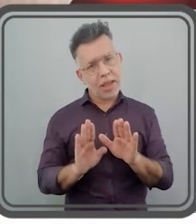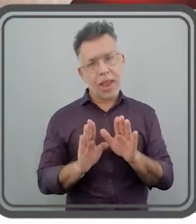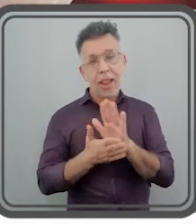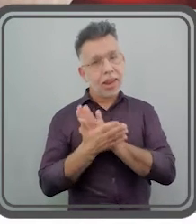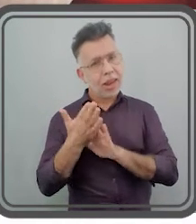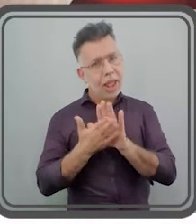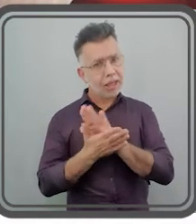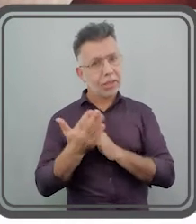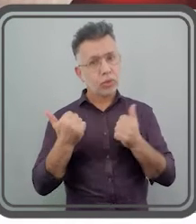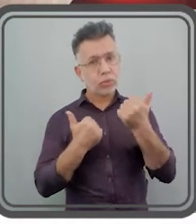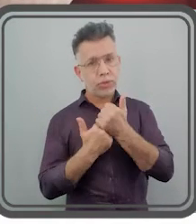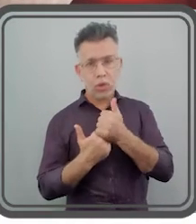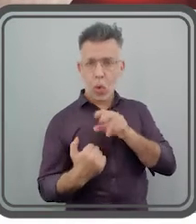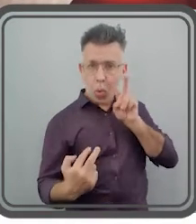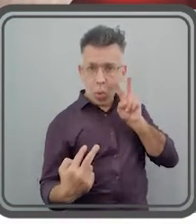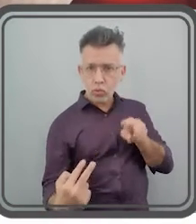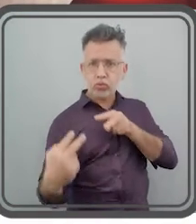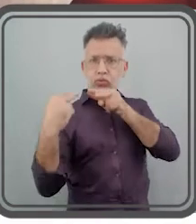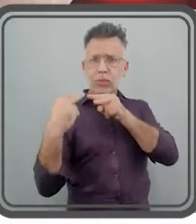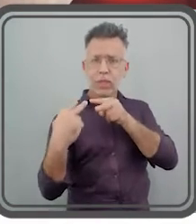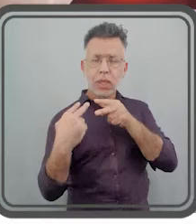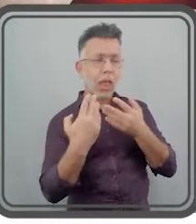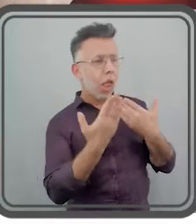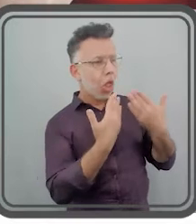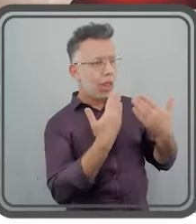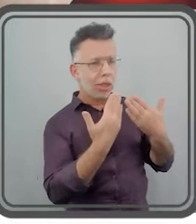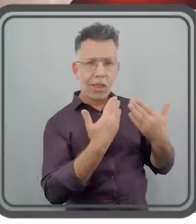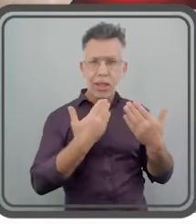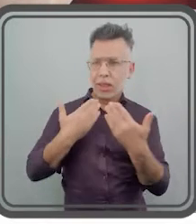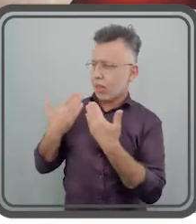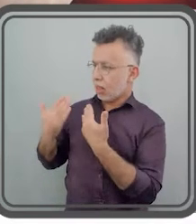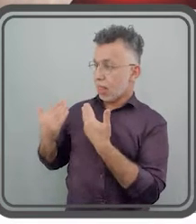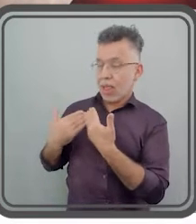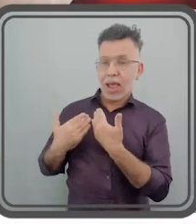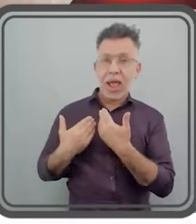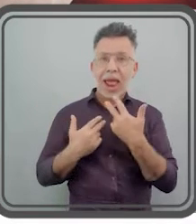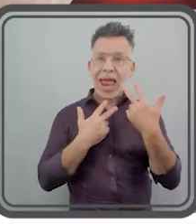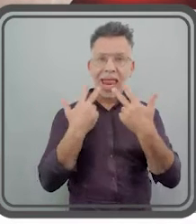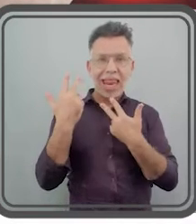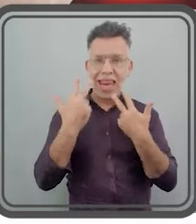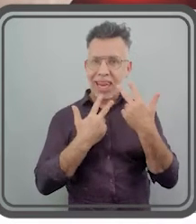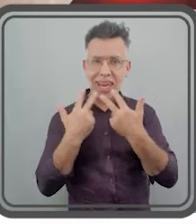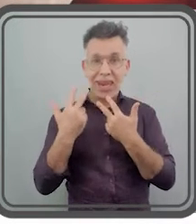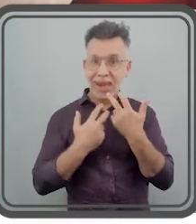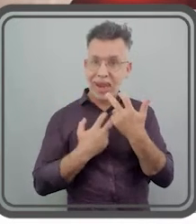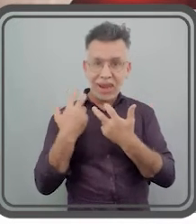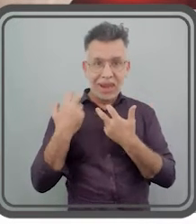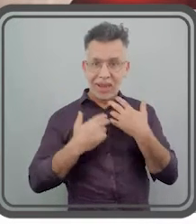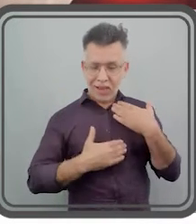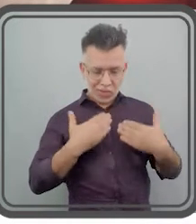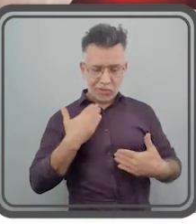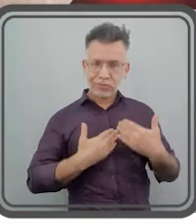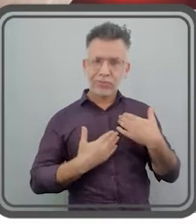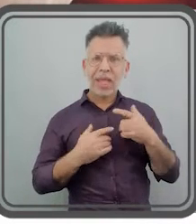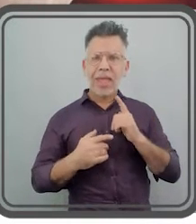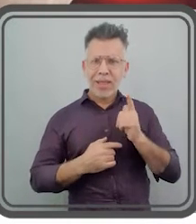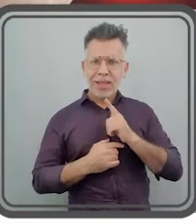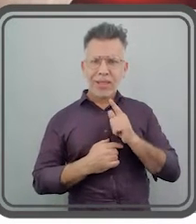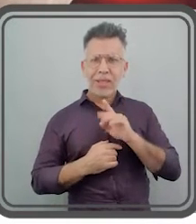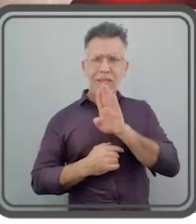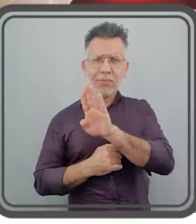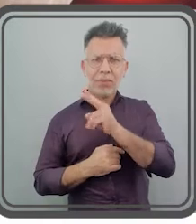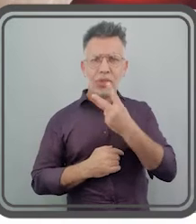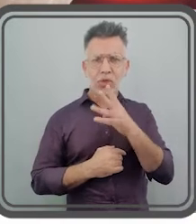substitui o olho no óleo' o balé e hoje a leitura corporal Então existe uma tendência do bitchubi